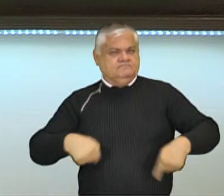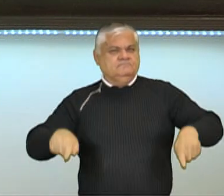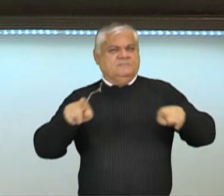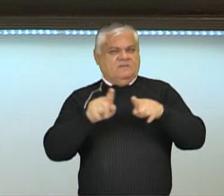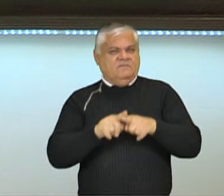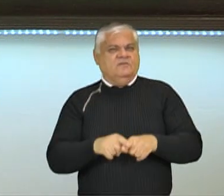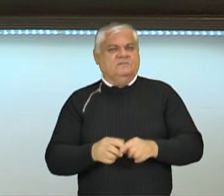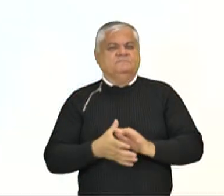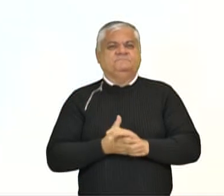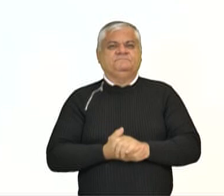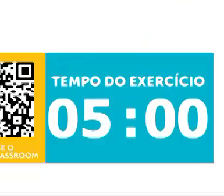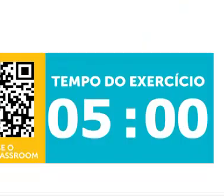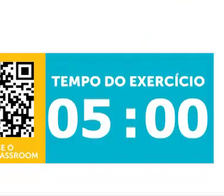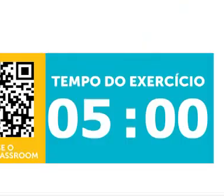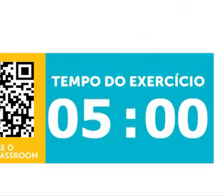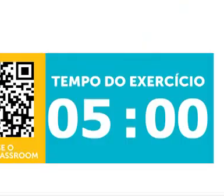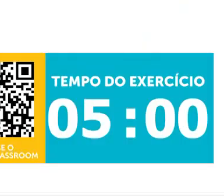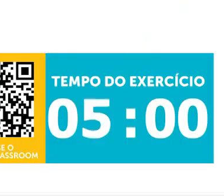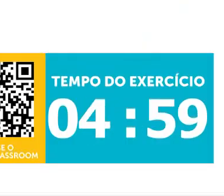a orientação.